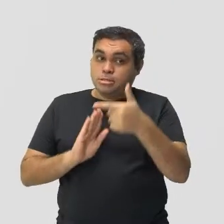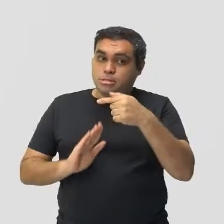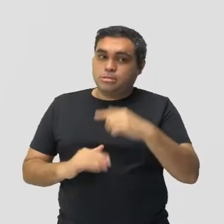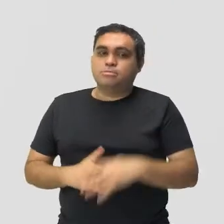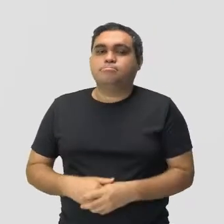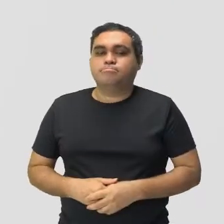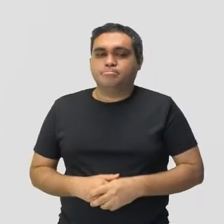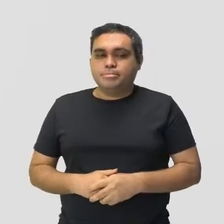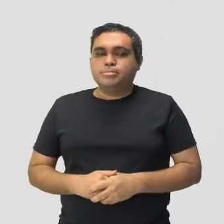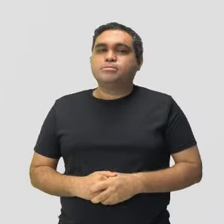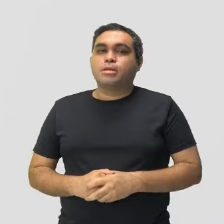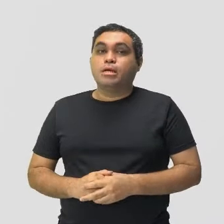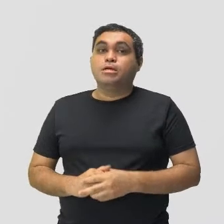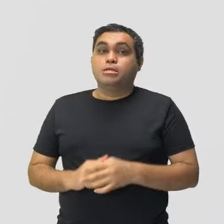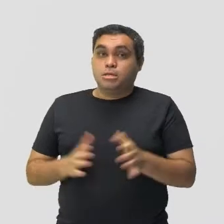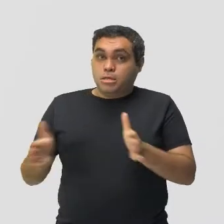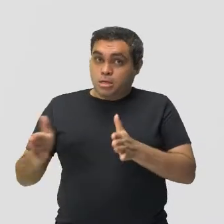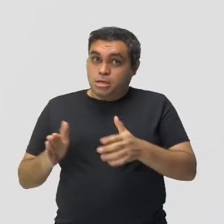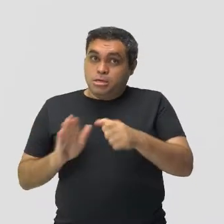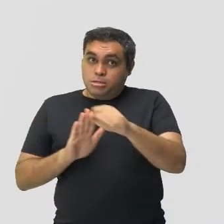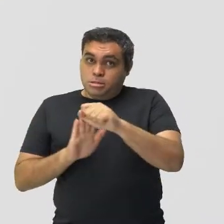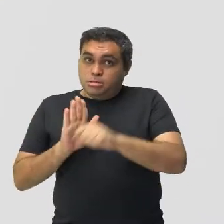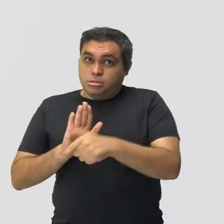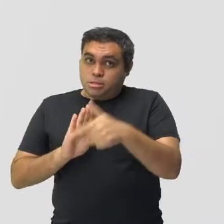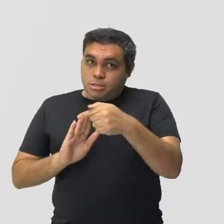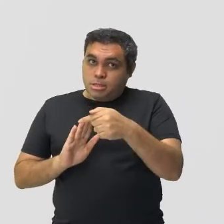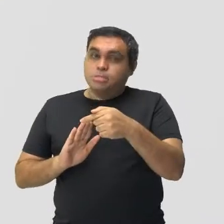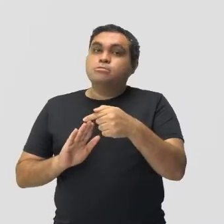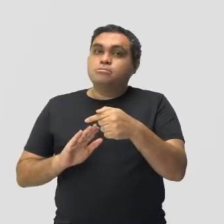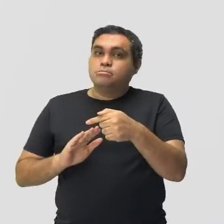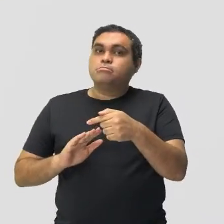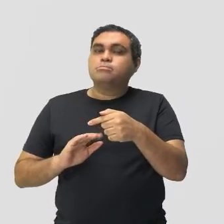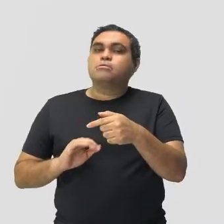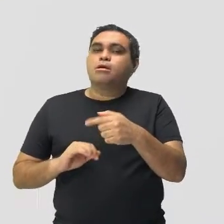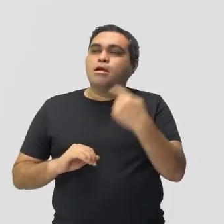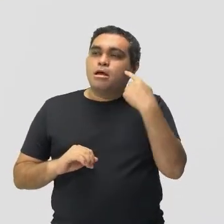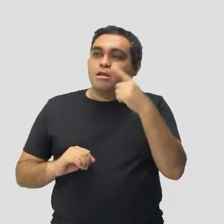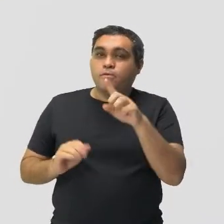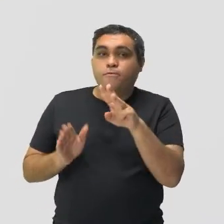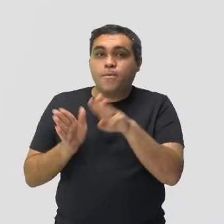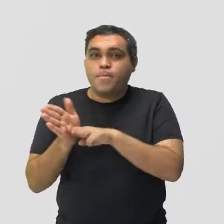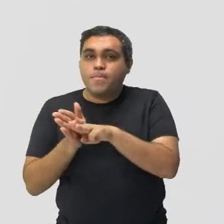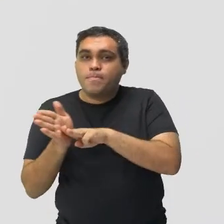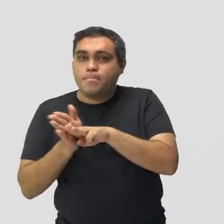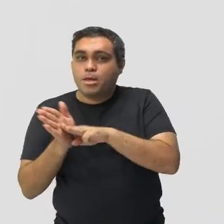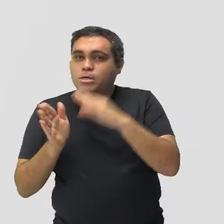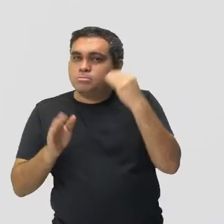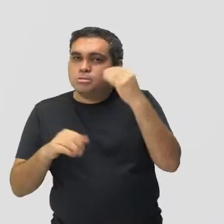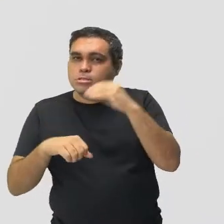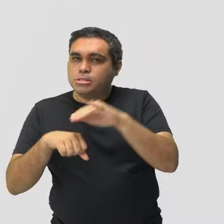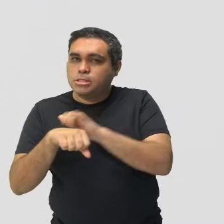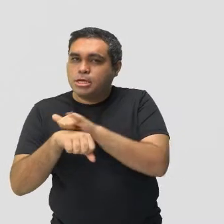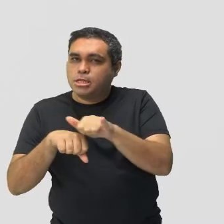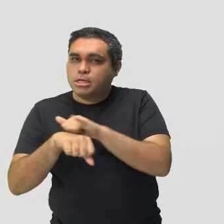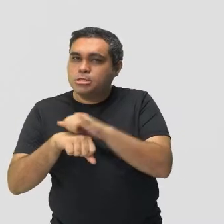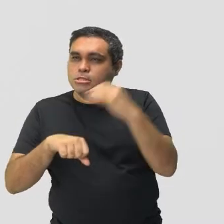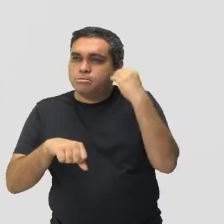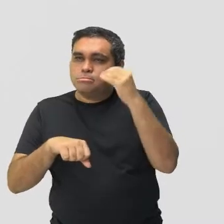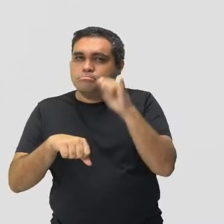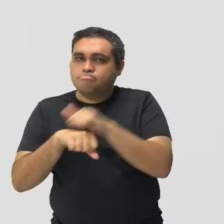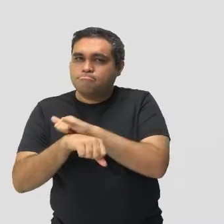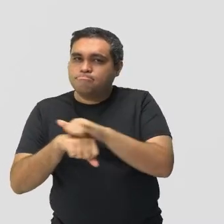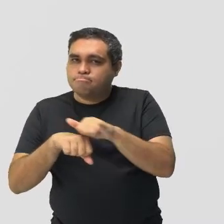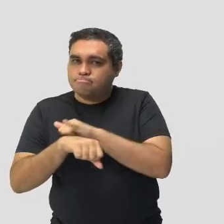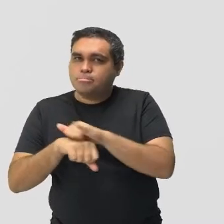O século XVII, ele viu nascer o método experimental. Então foi lá que nasceu o método